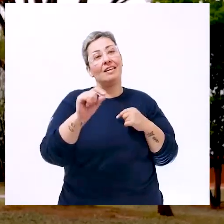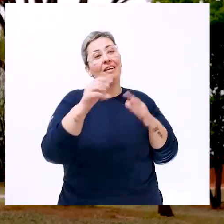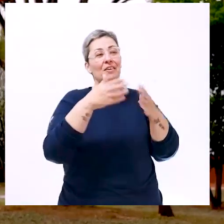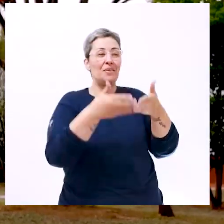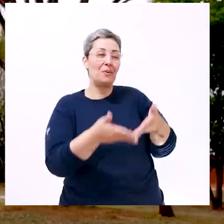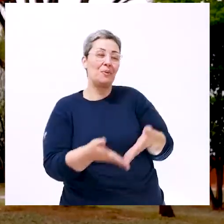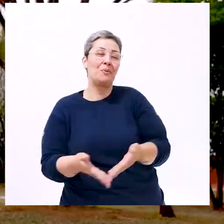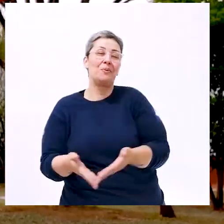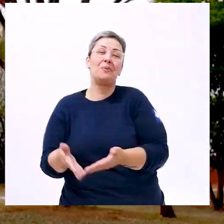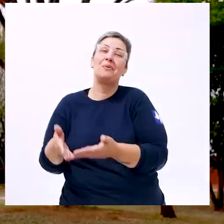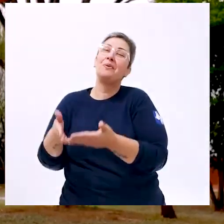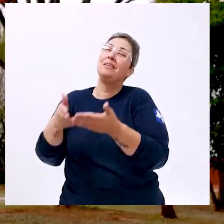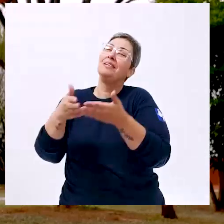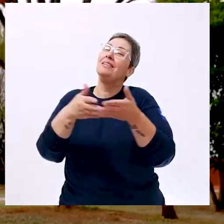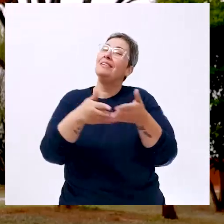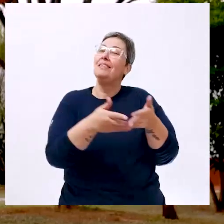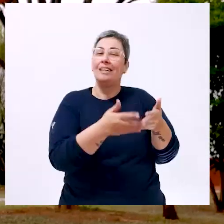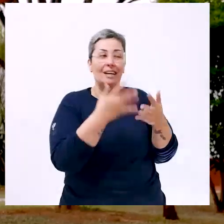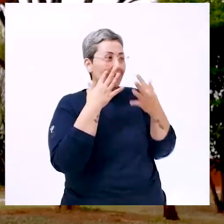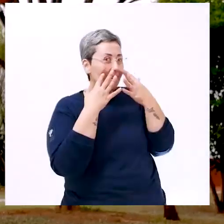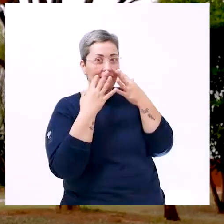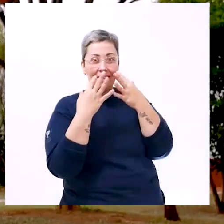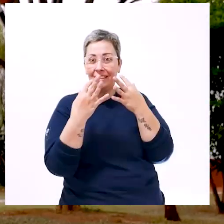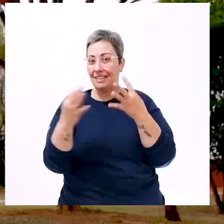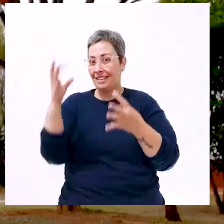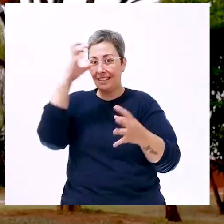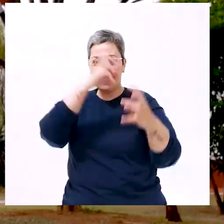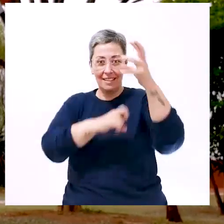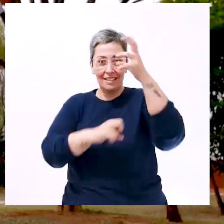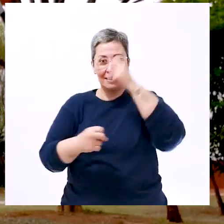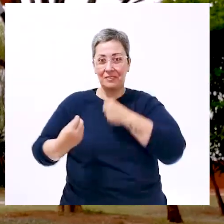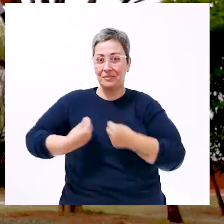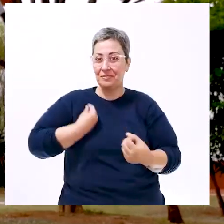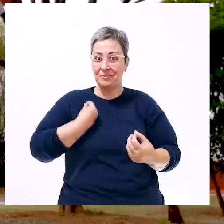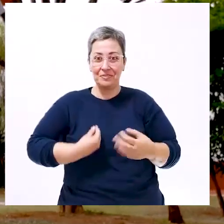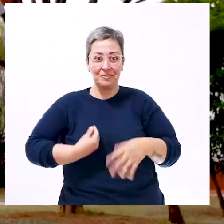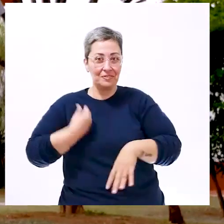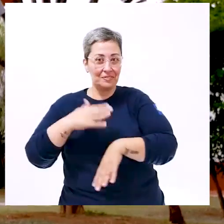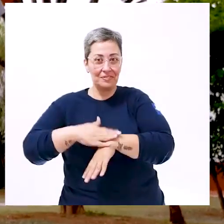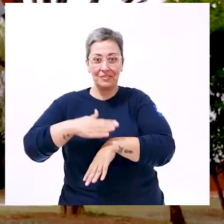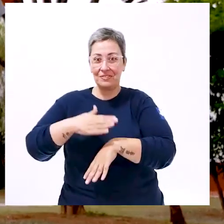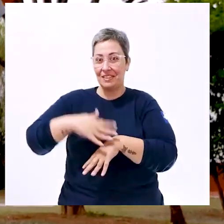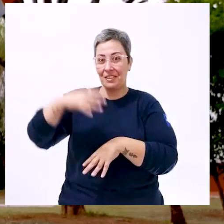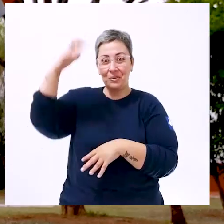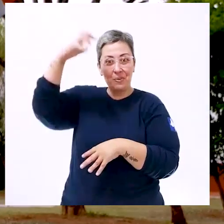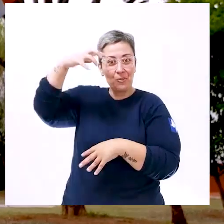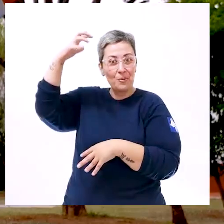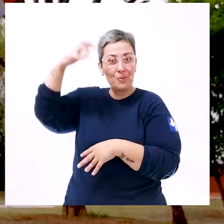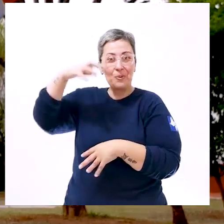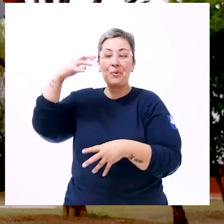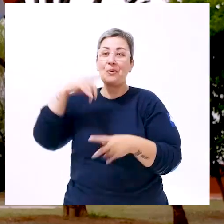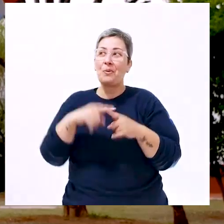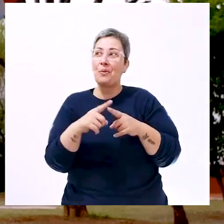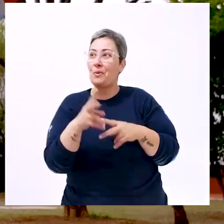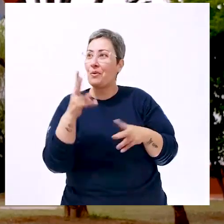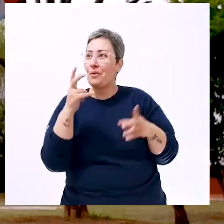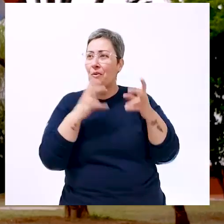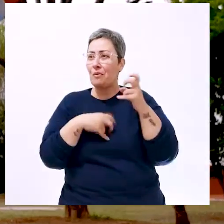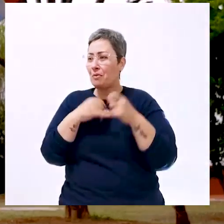E lá vai ele navegando atento, aprendendo a viver em tempo de